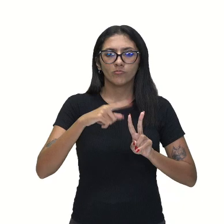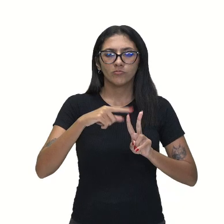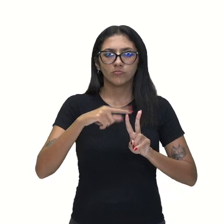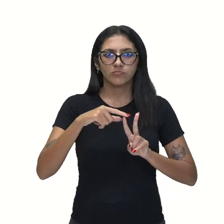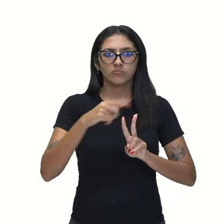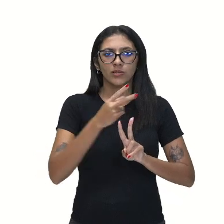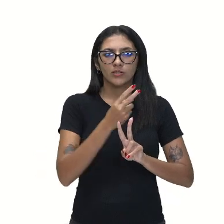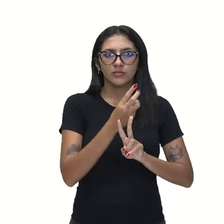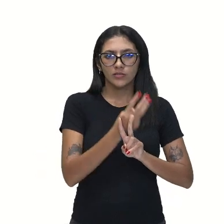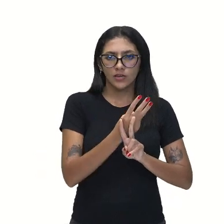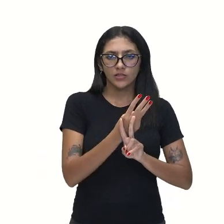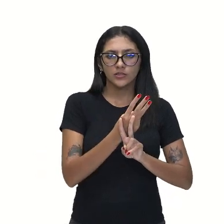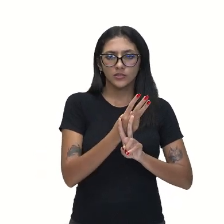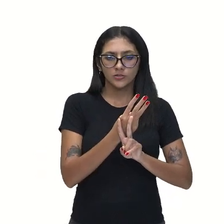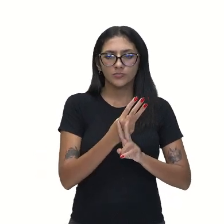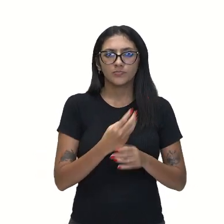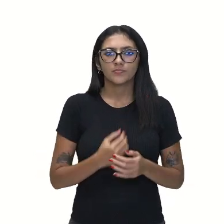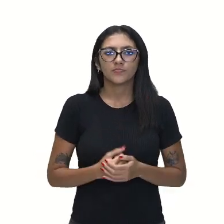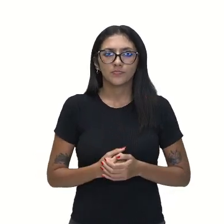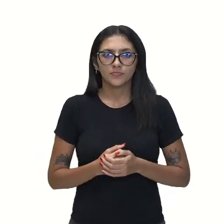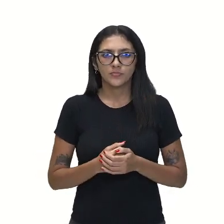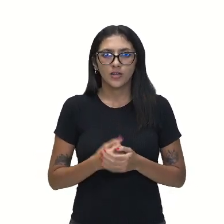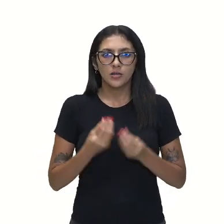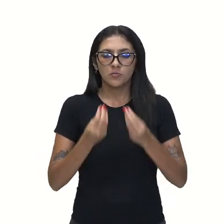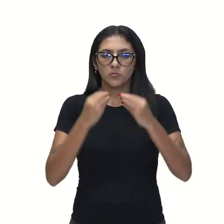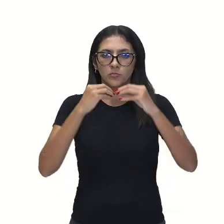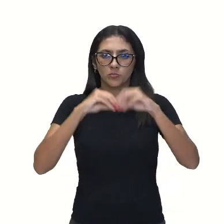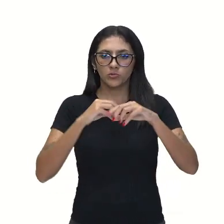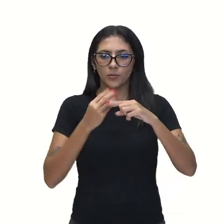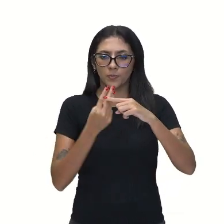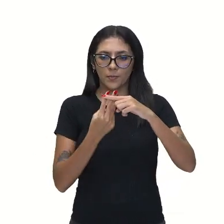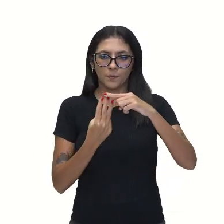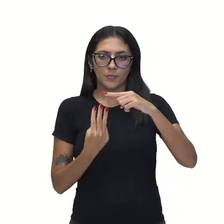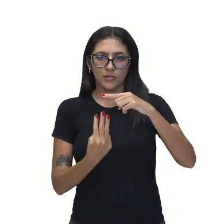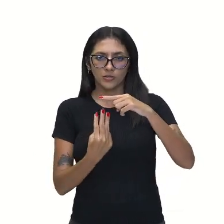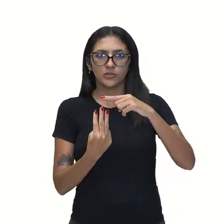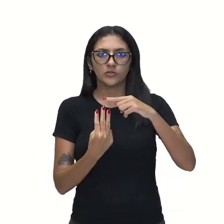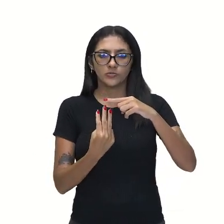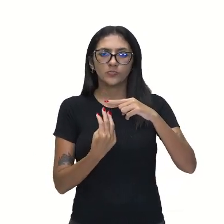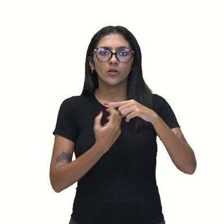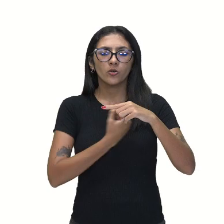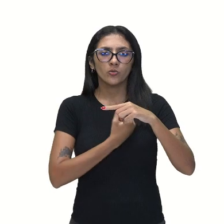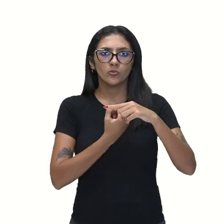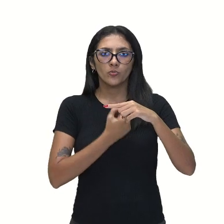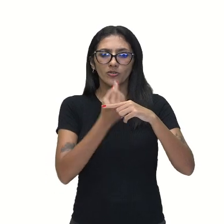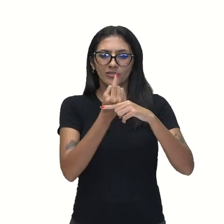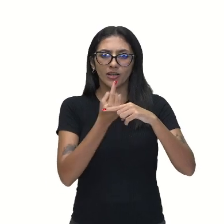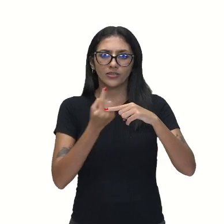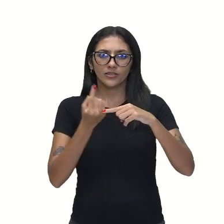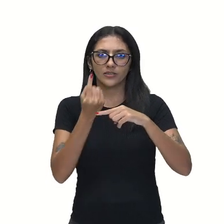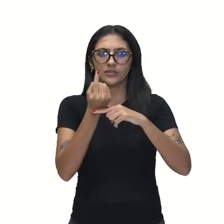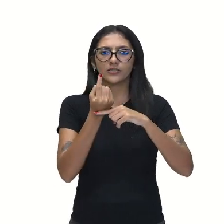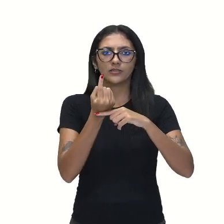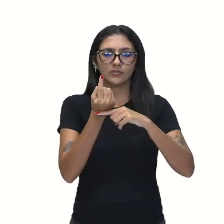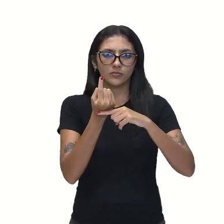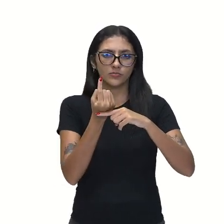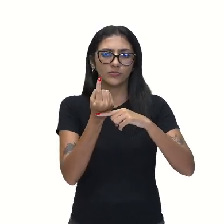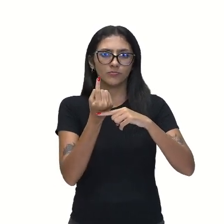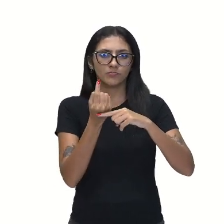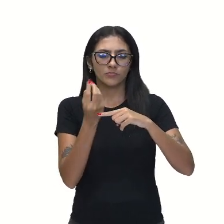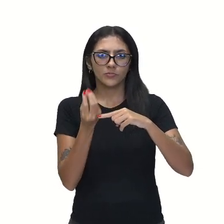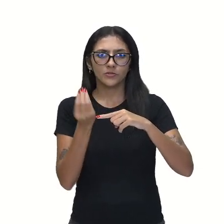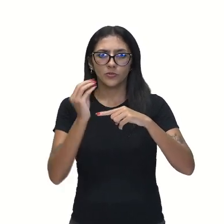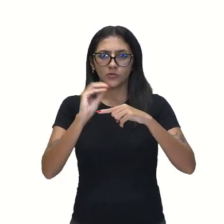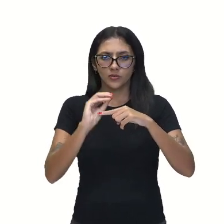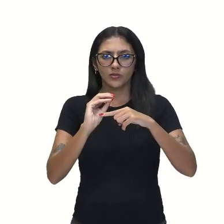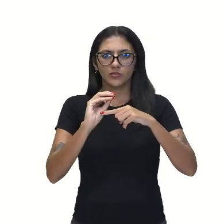ele vai ser a parte de baixo da fração, e o expoente do radicando, aqui no caso do 27, e